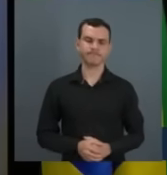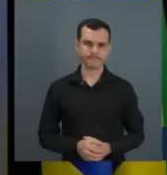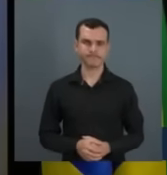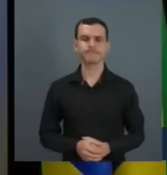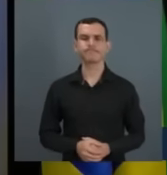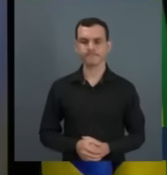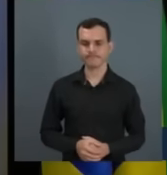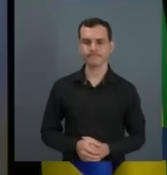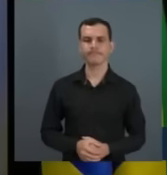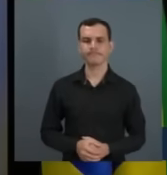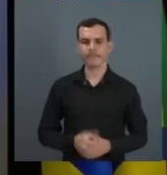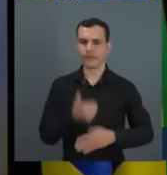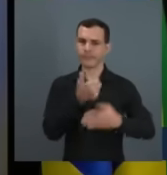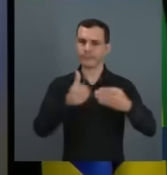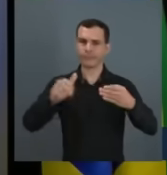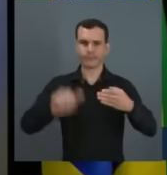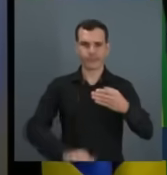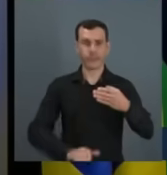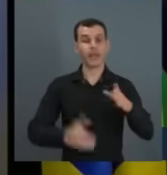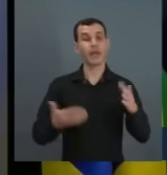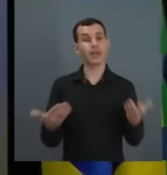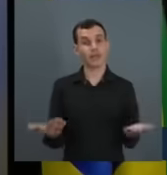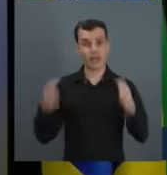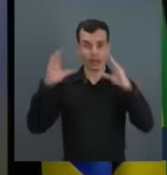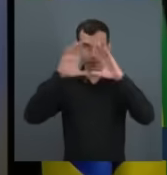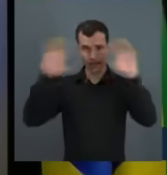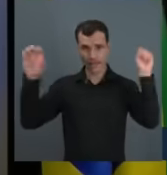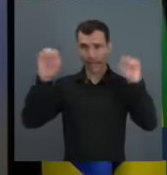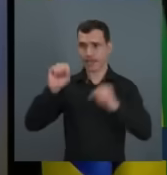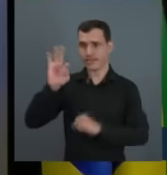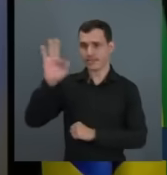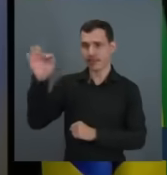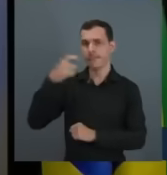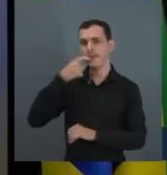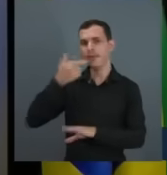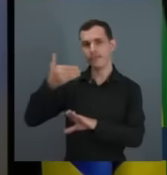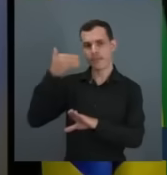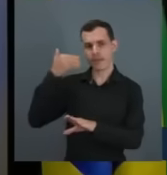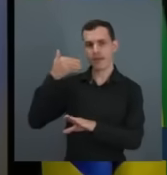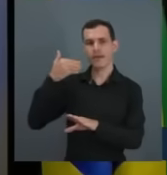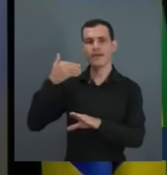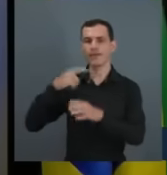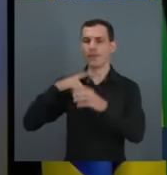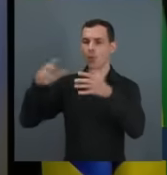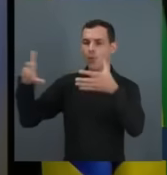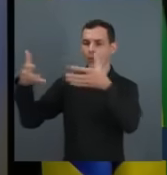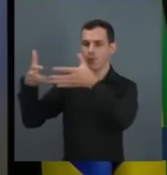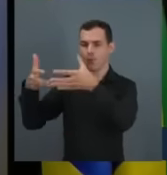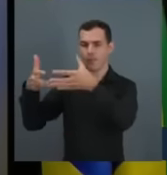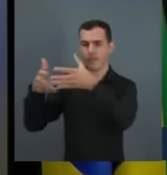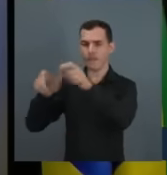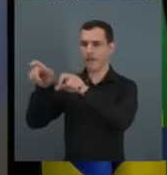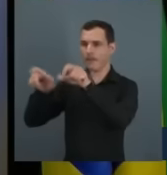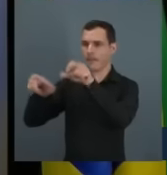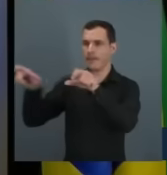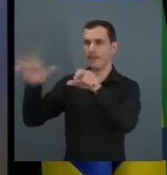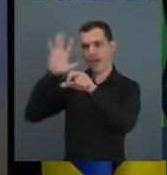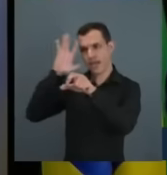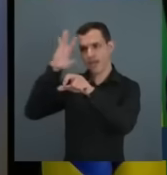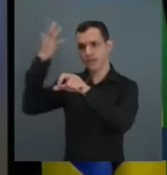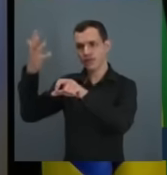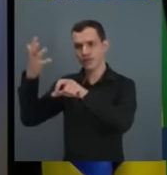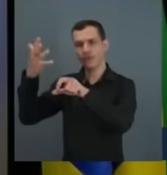O STF acabou, recentemente, de formar a maioria para mudar a jurisprudência sobre